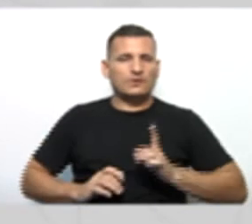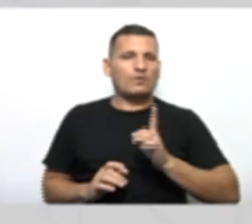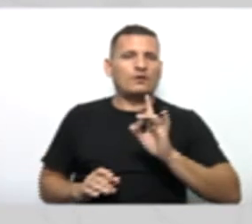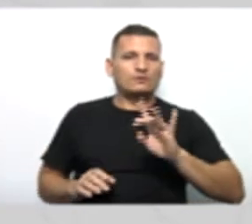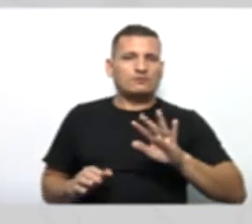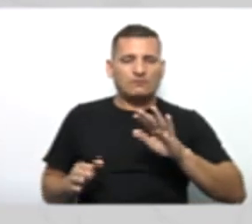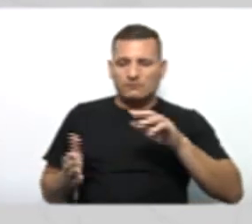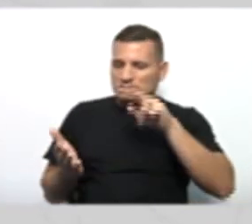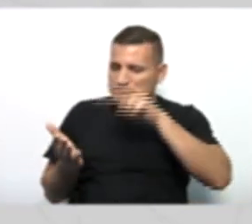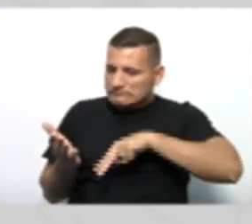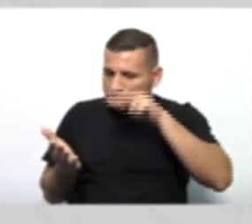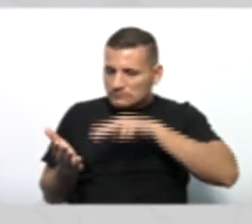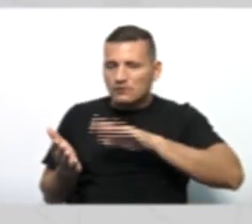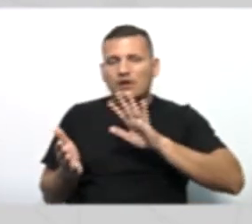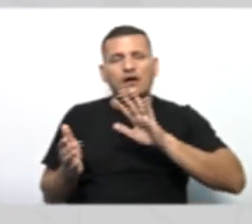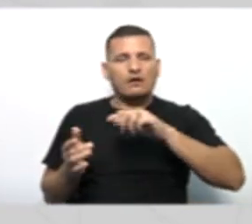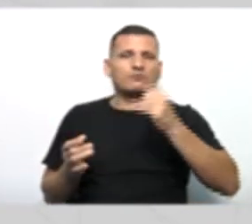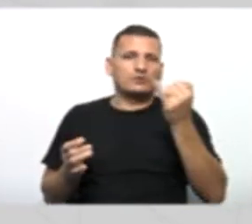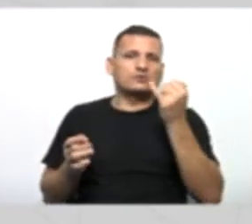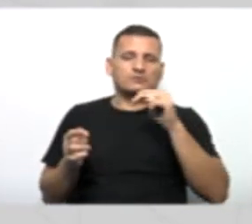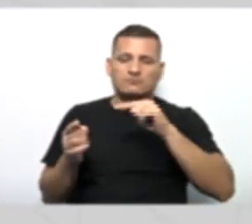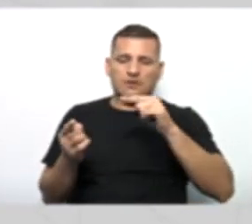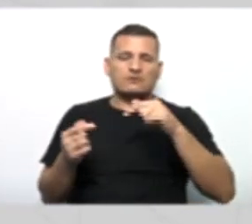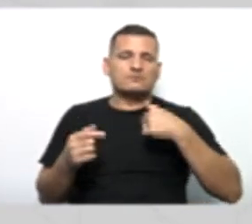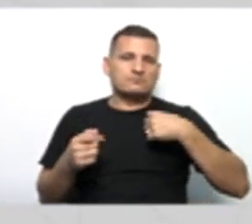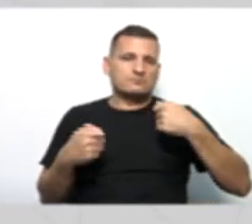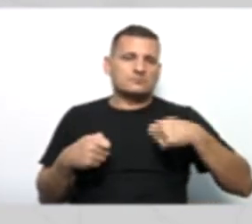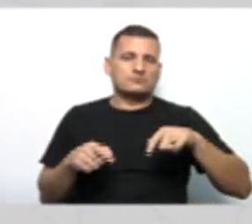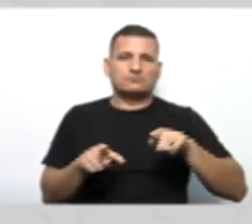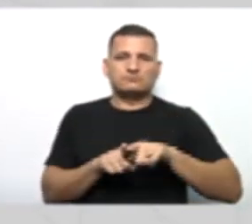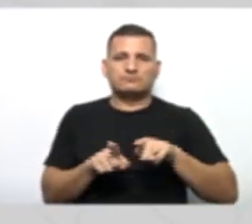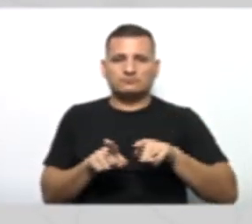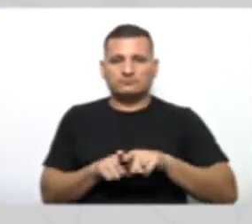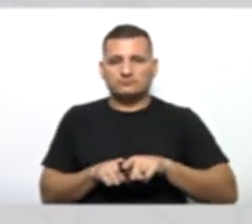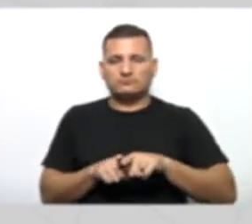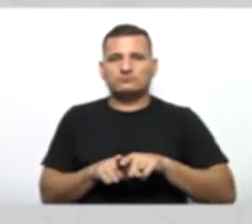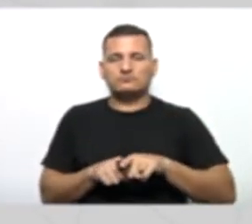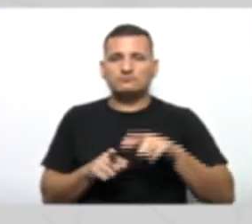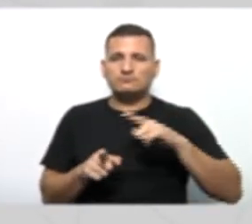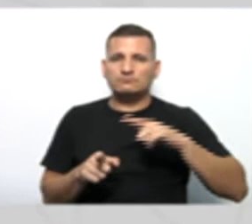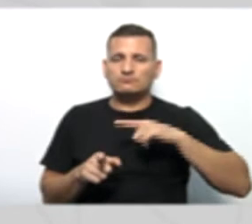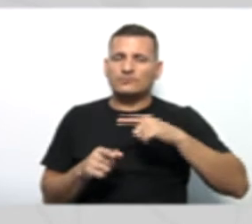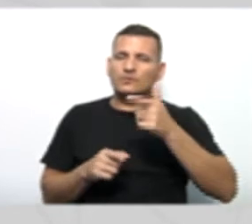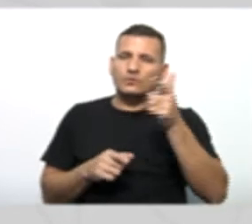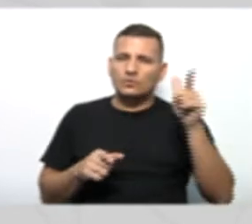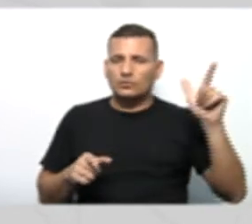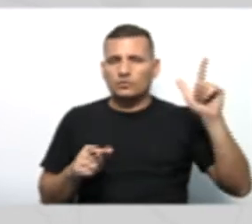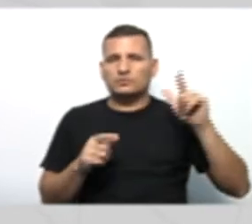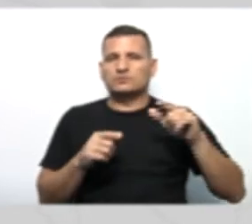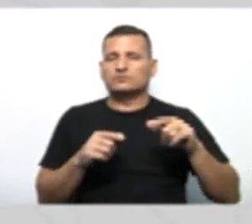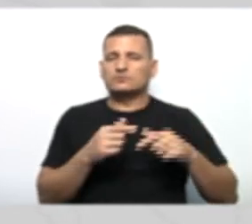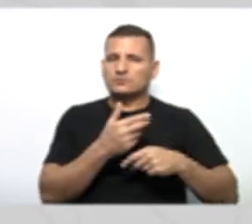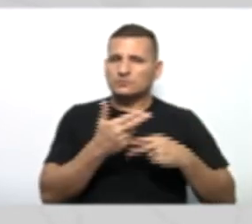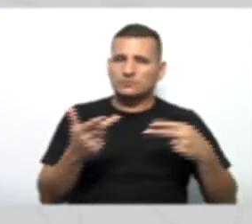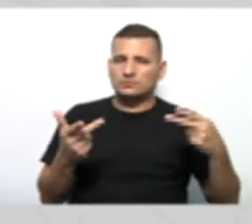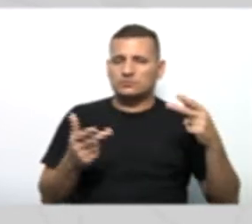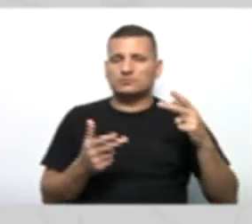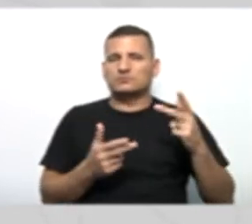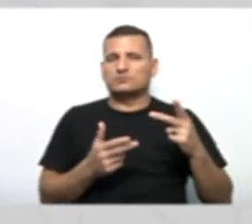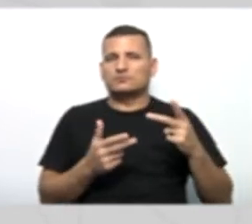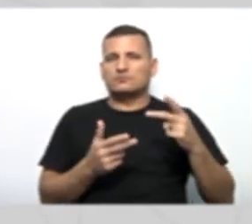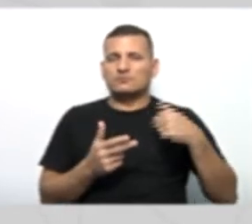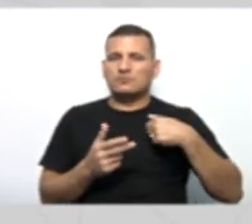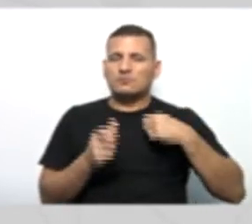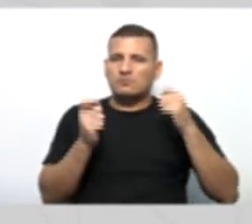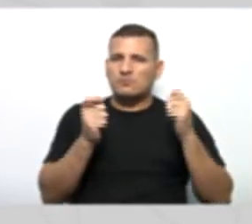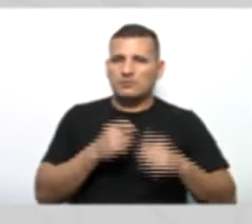no documento ele é importante mas eu preciso evidentemente te leva outros mecanismos e outros parâmetros para que eu